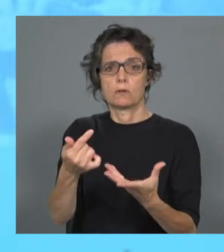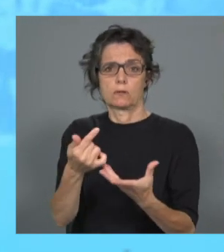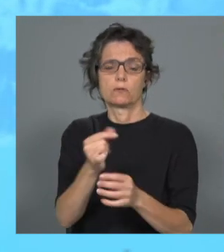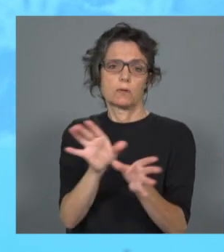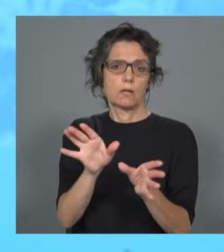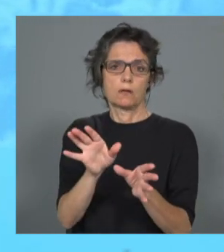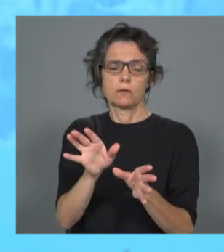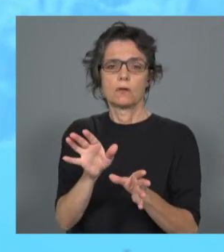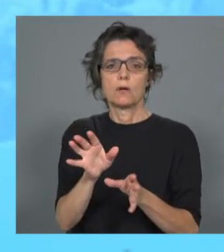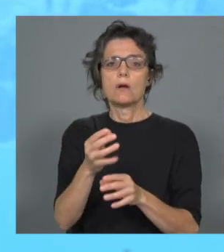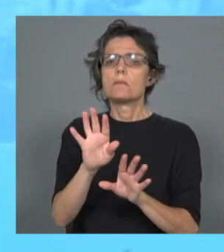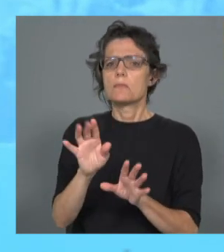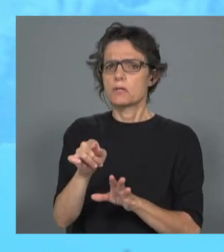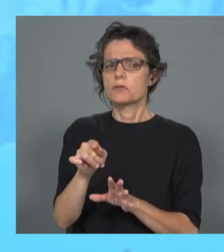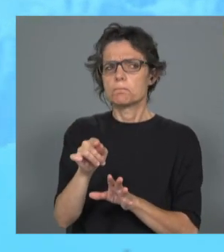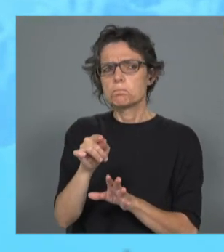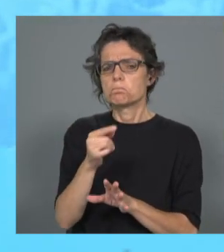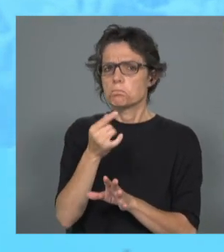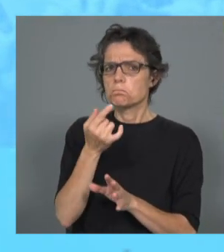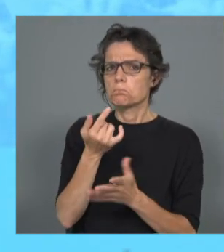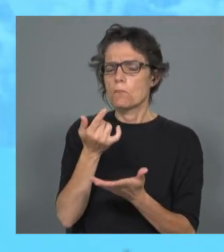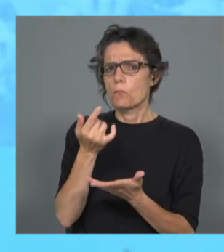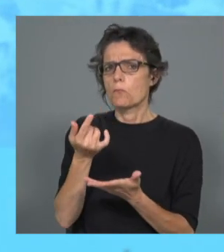imaginar, mas temos que guardar depois as